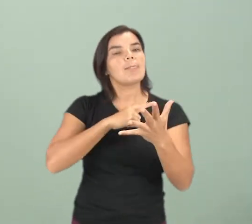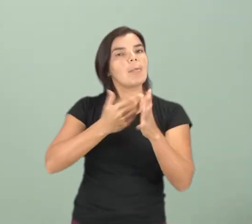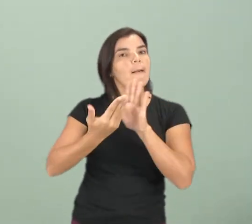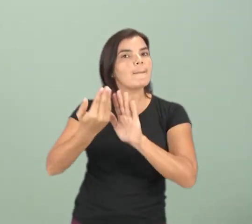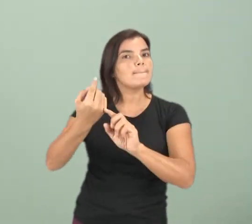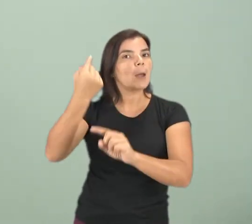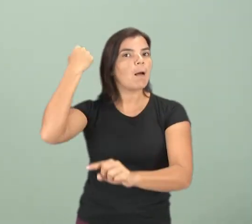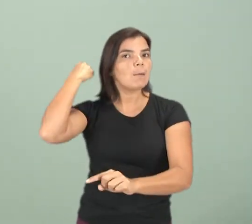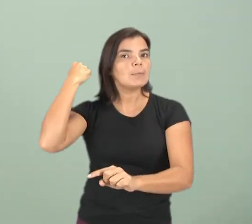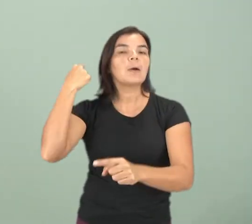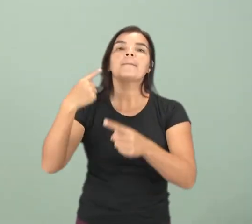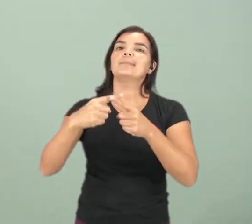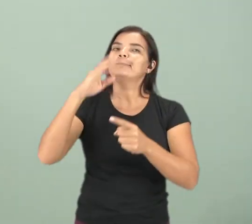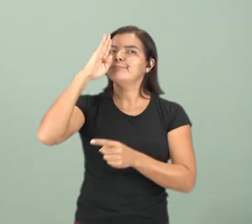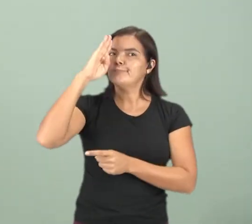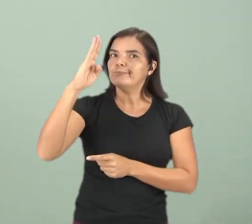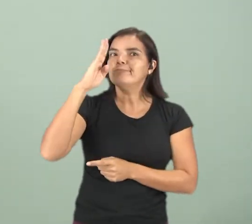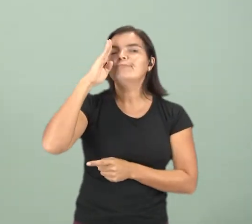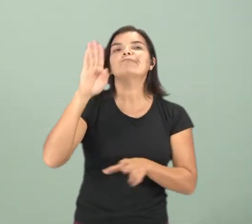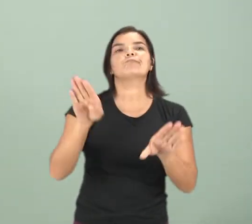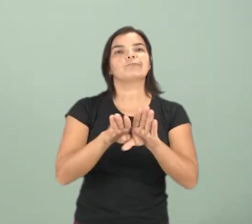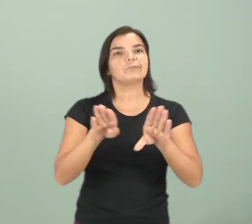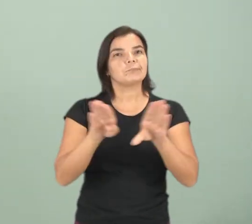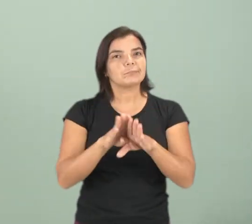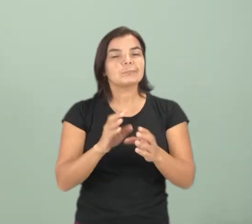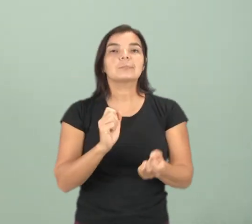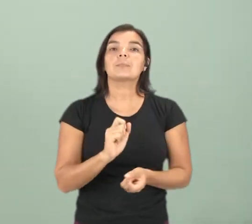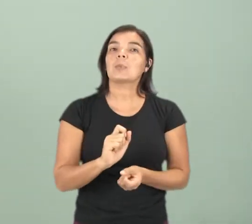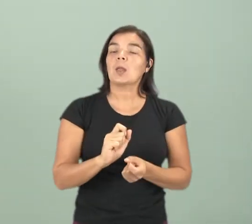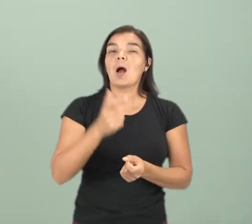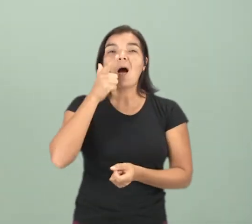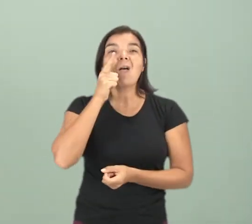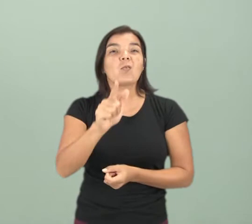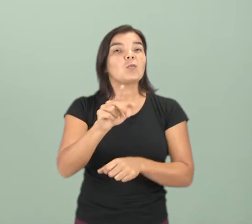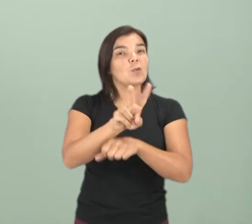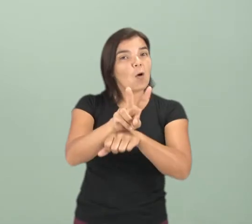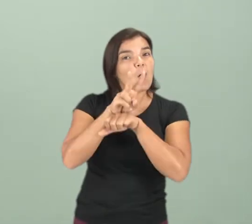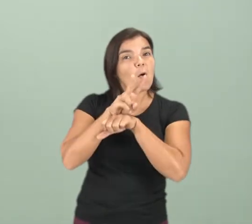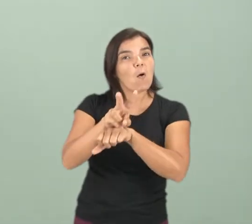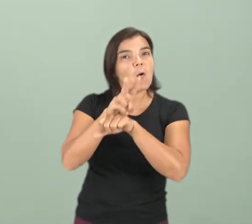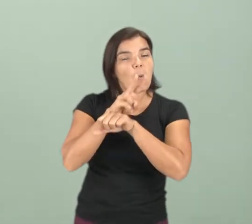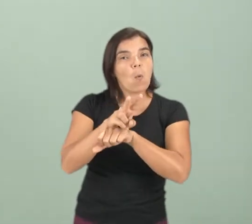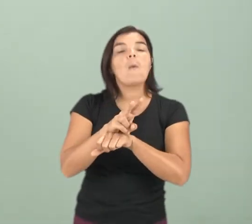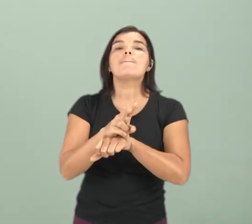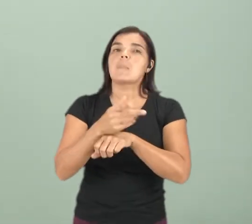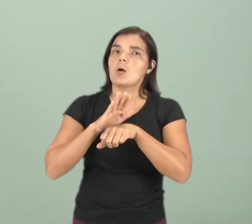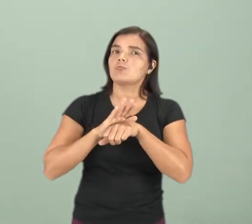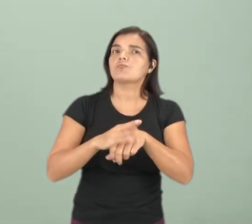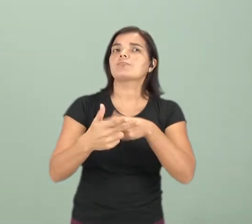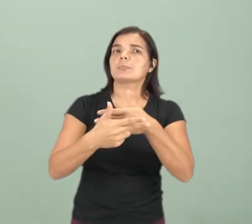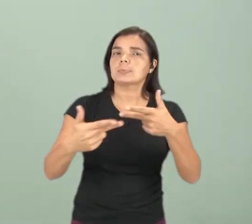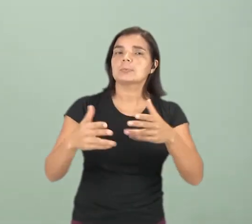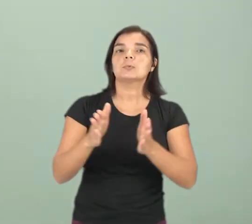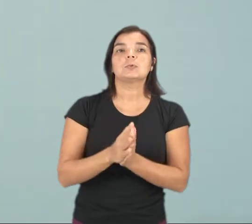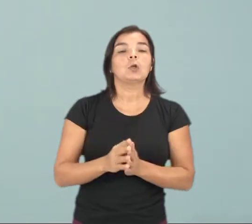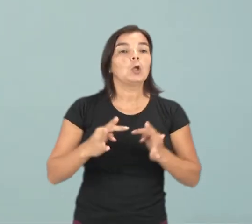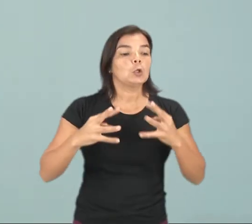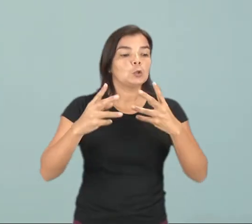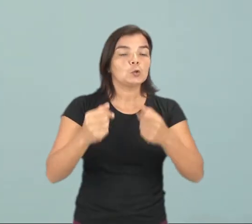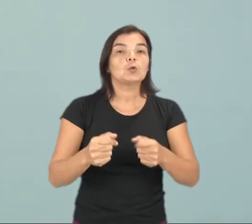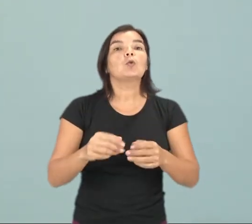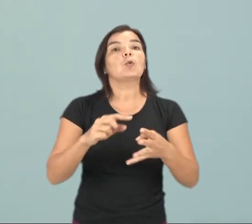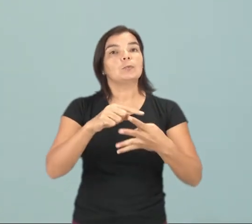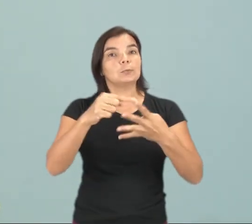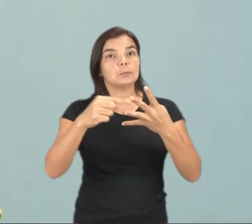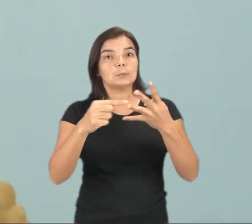para trás, principalmente no que diz respeito a conseguir empréstimos para infraestrutura. Então, todos os outros